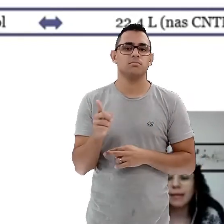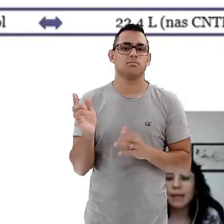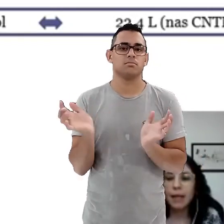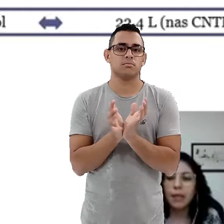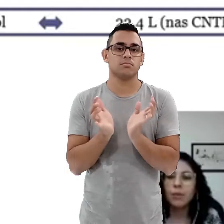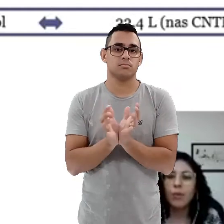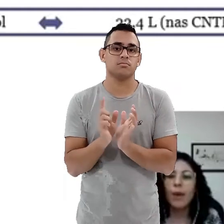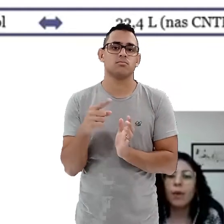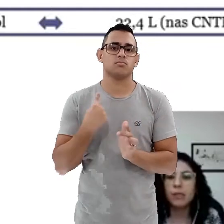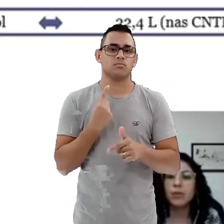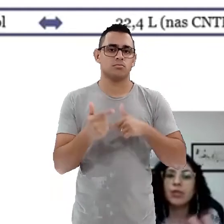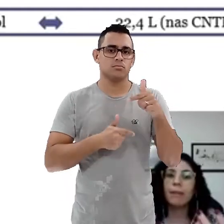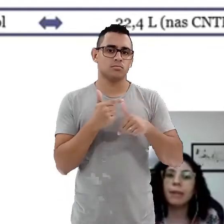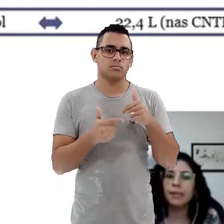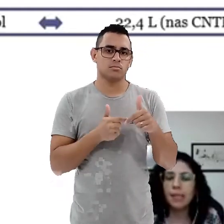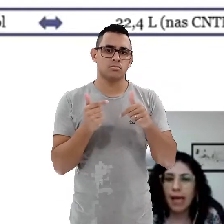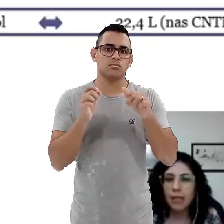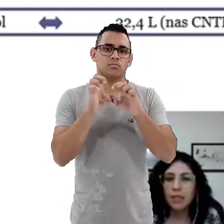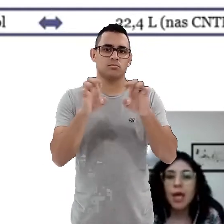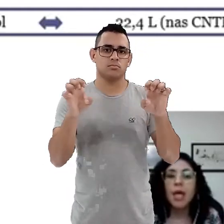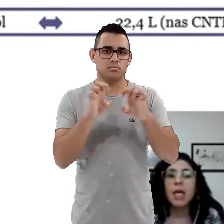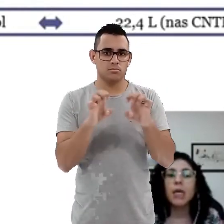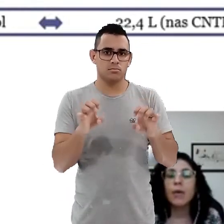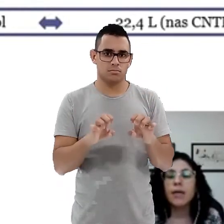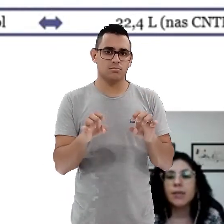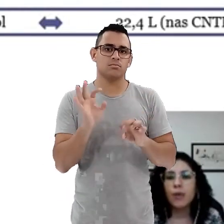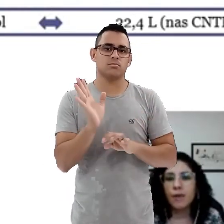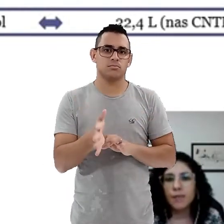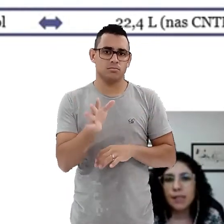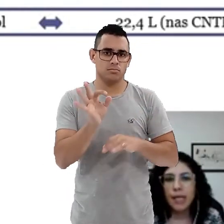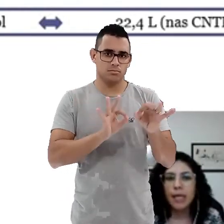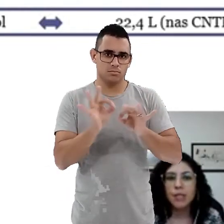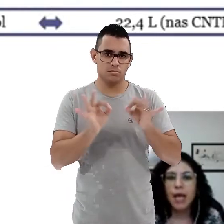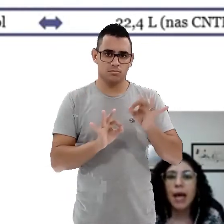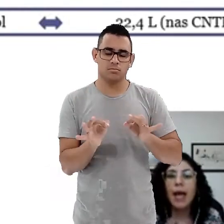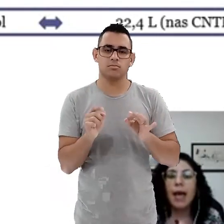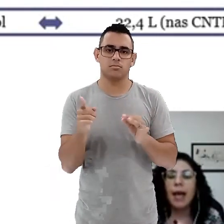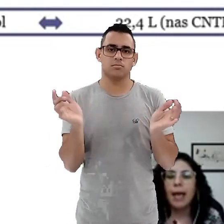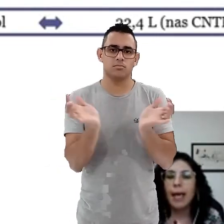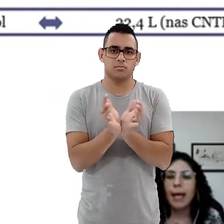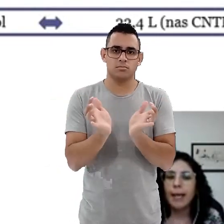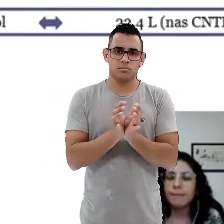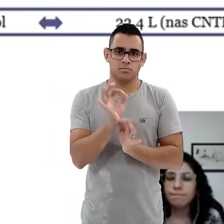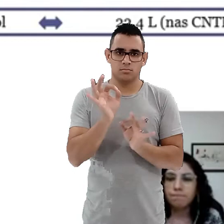gente está trabalhando com equações já balanceadas e com esses coeficientes já